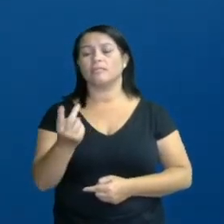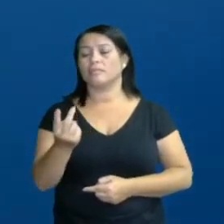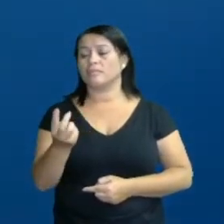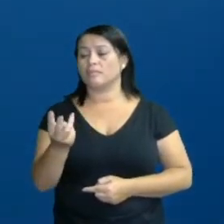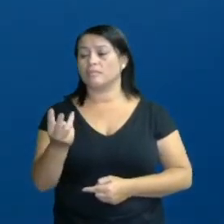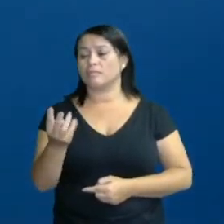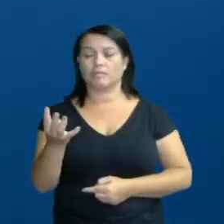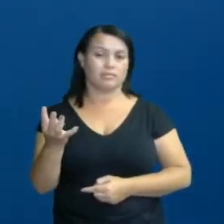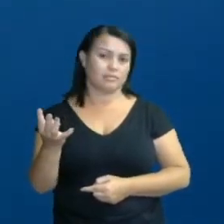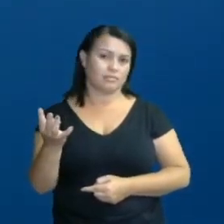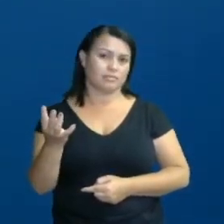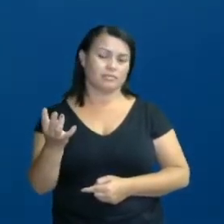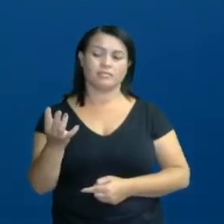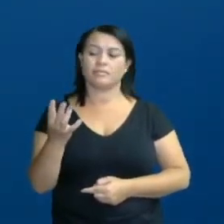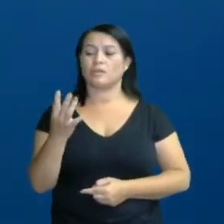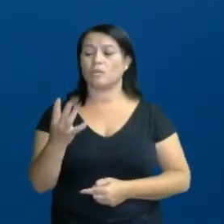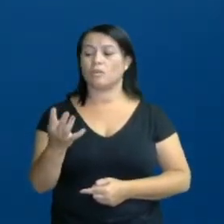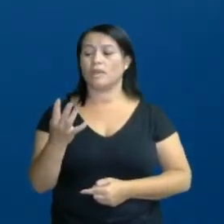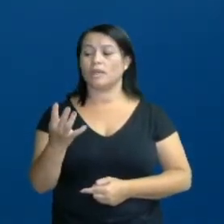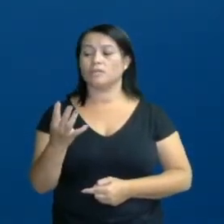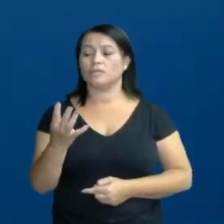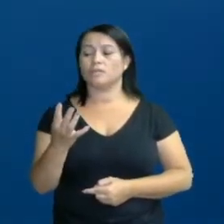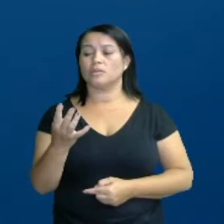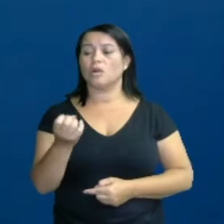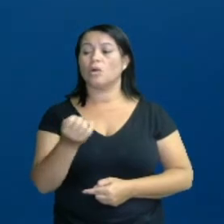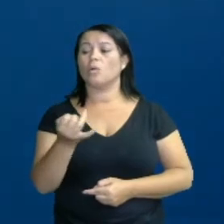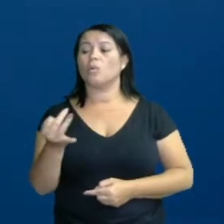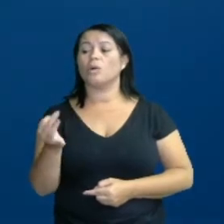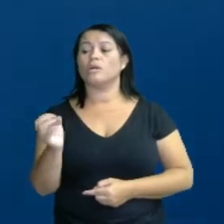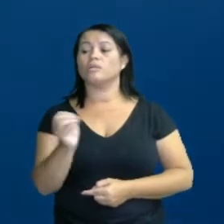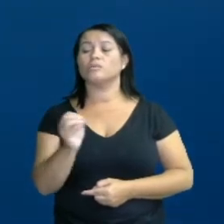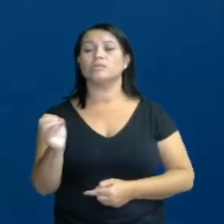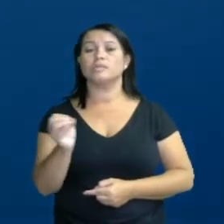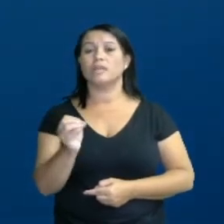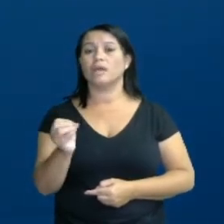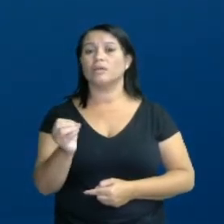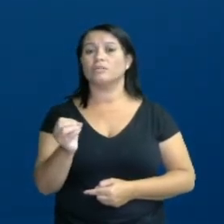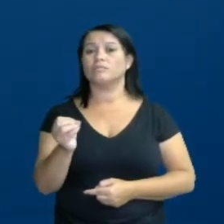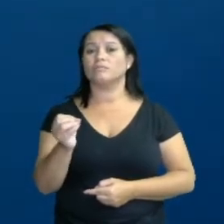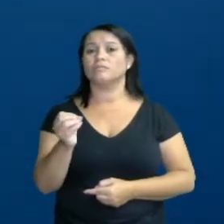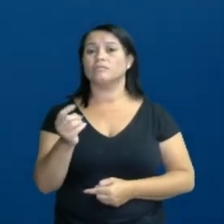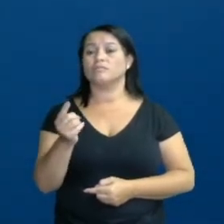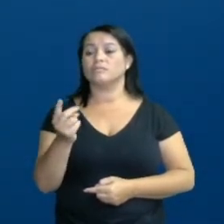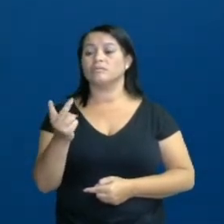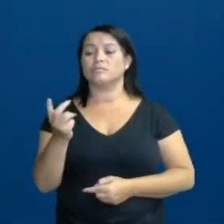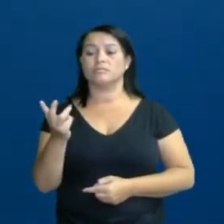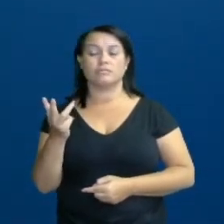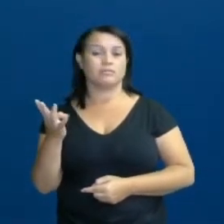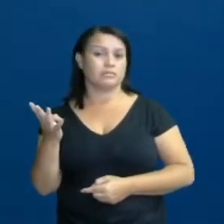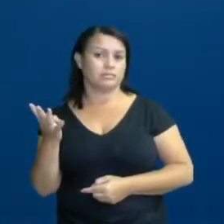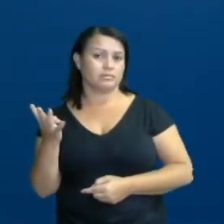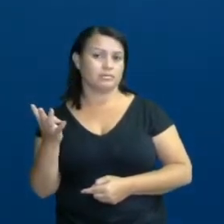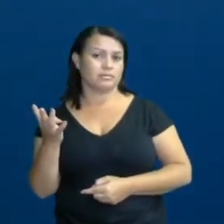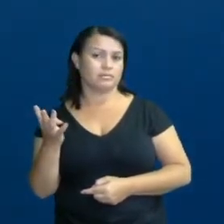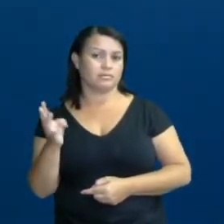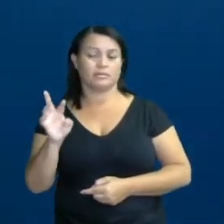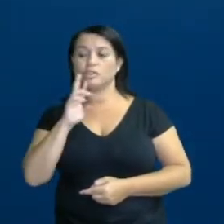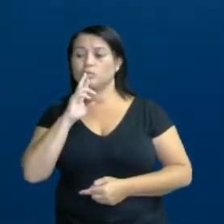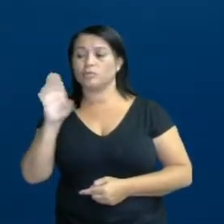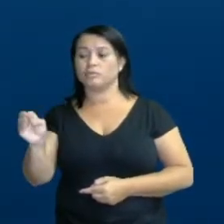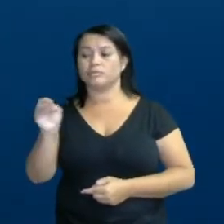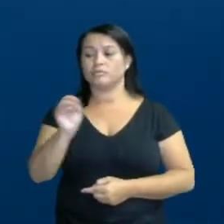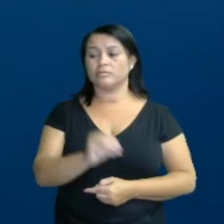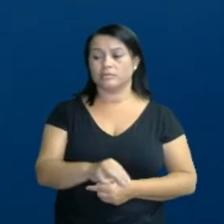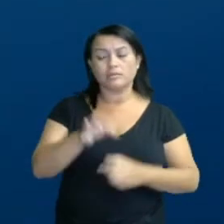1, 2, 3, 4. Eu tenho quantos zeros aqui? 1, 2, 3, 4. E aí?